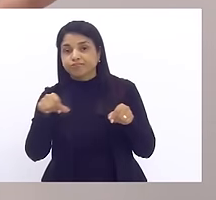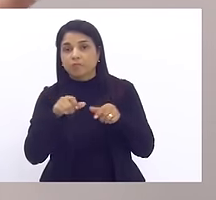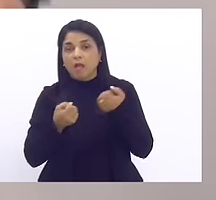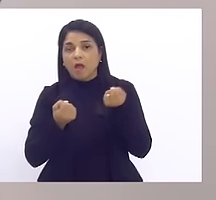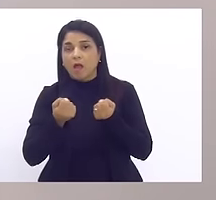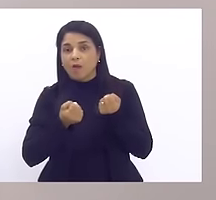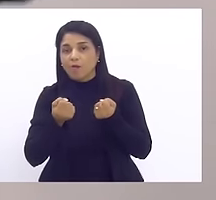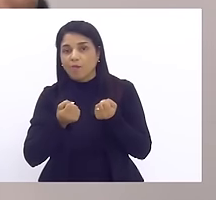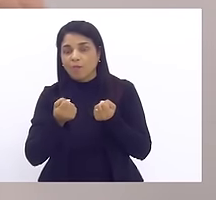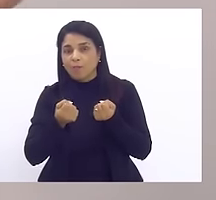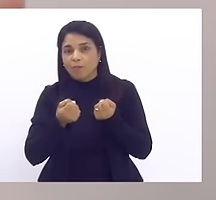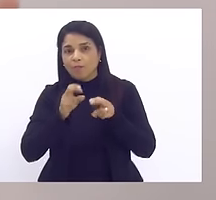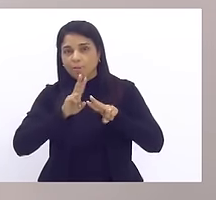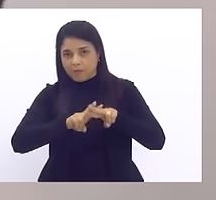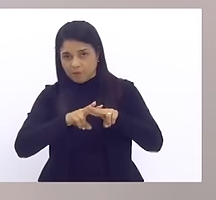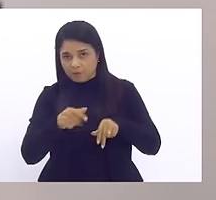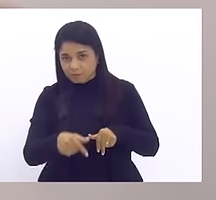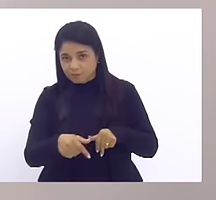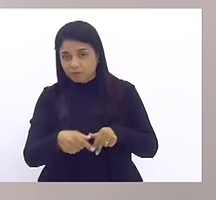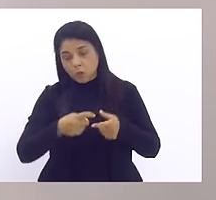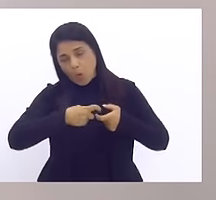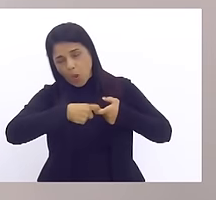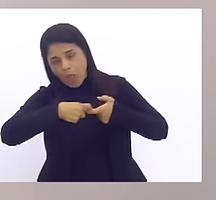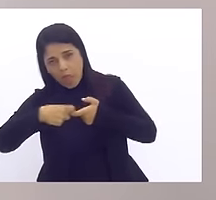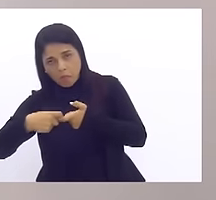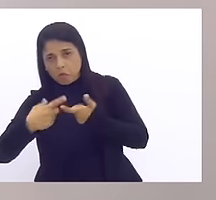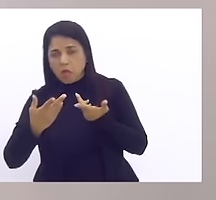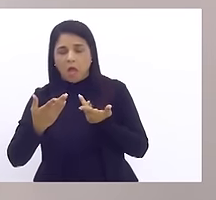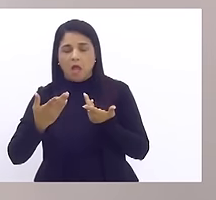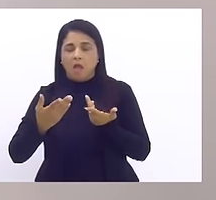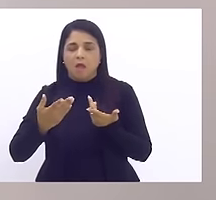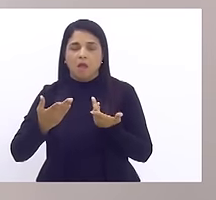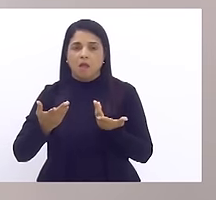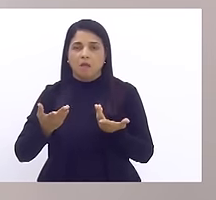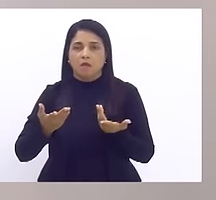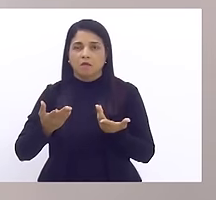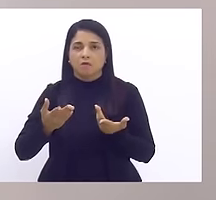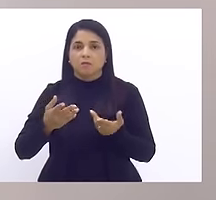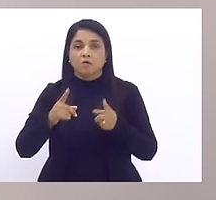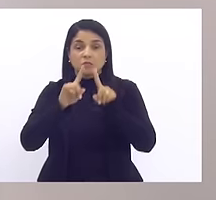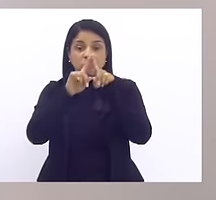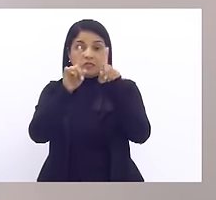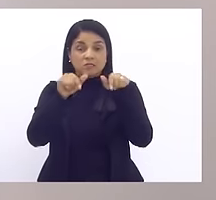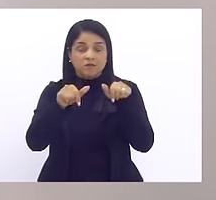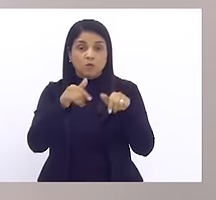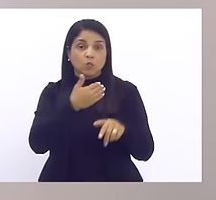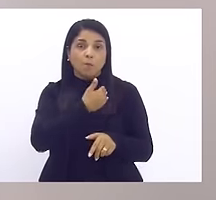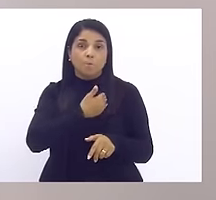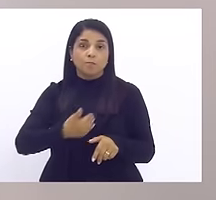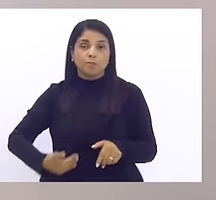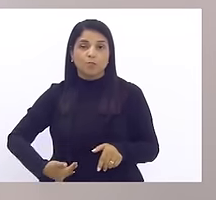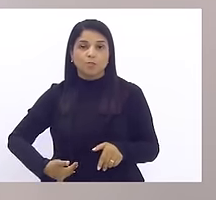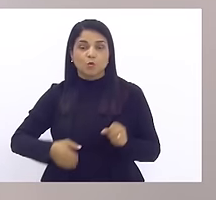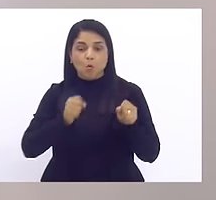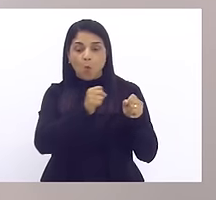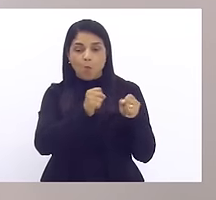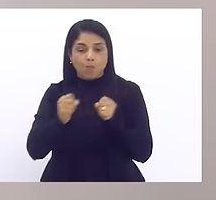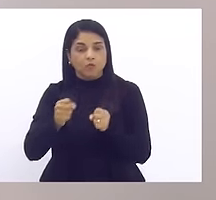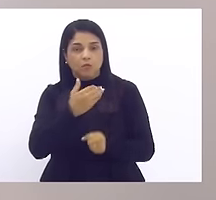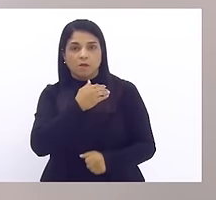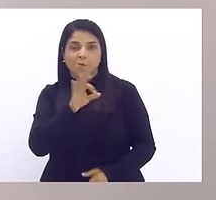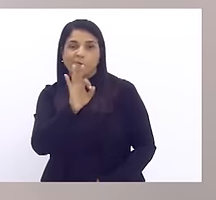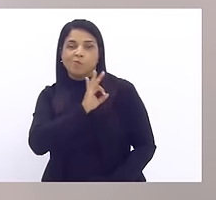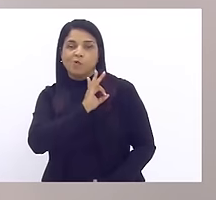se é que é o caso de lacrar de rebocar que a gente não está discutindo aqui é um servidor público com o poder de polícia